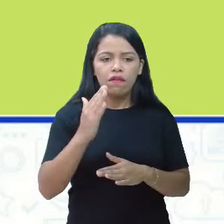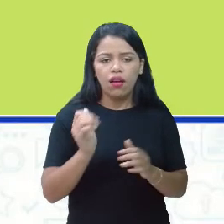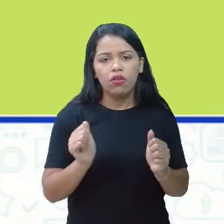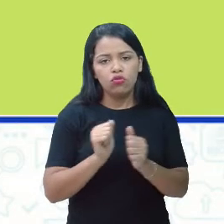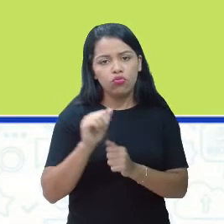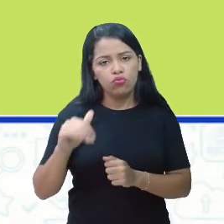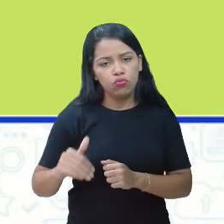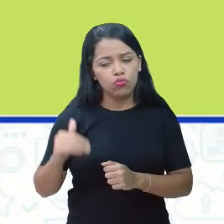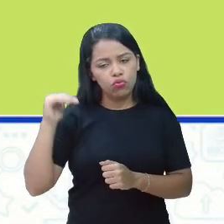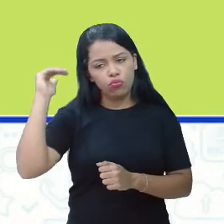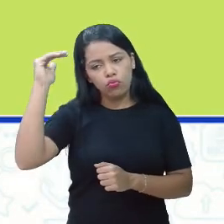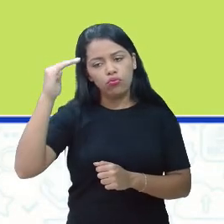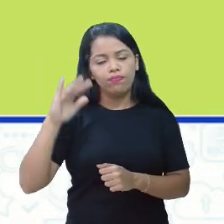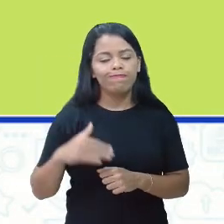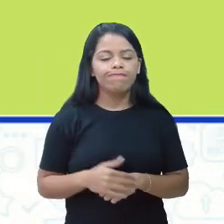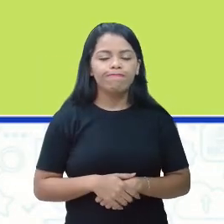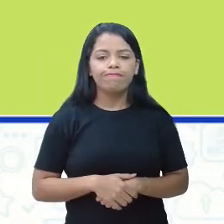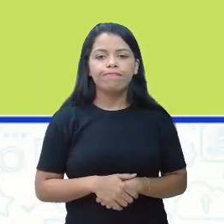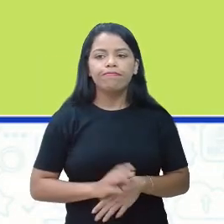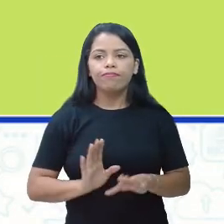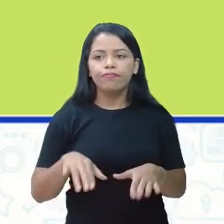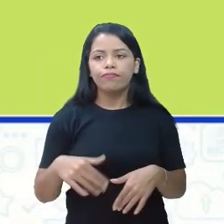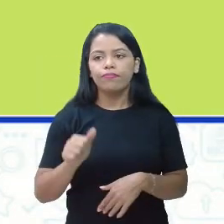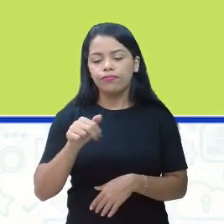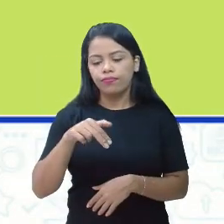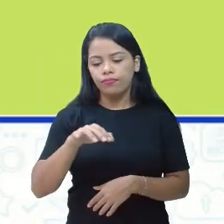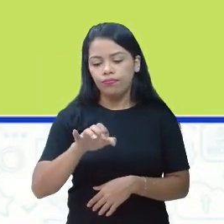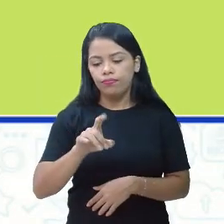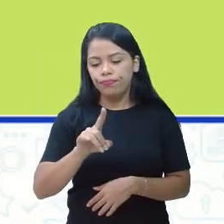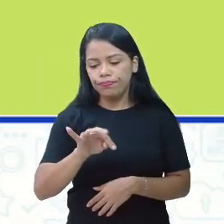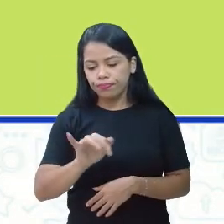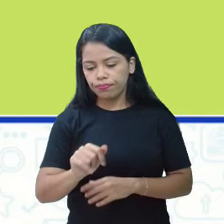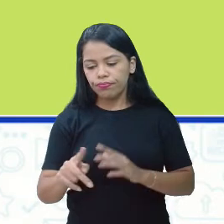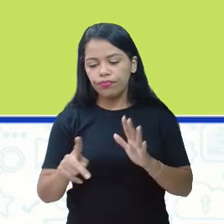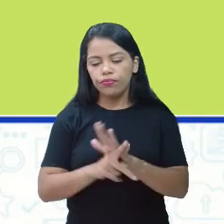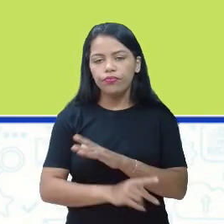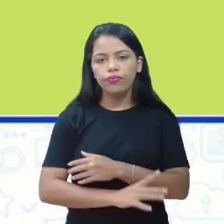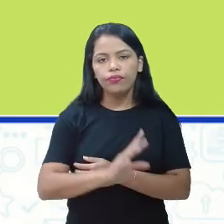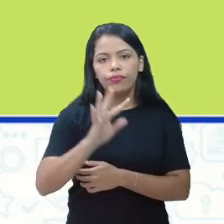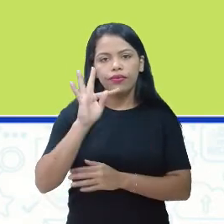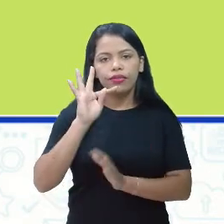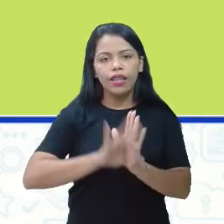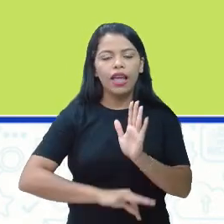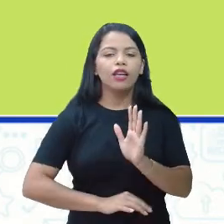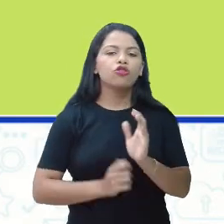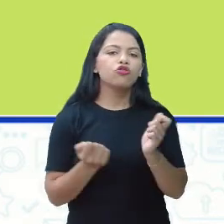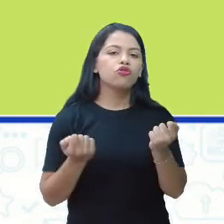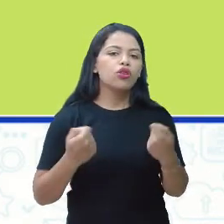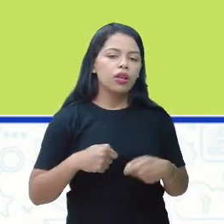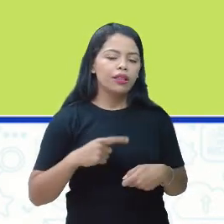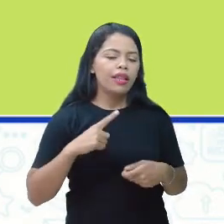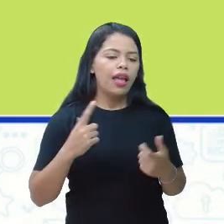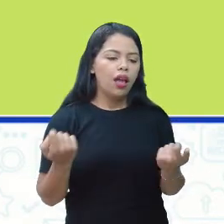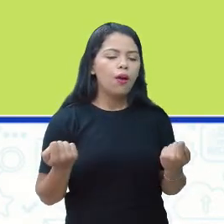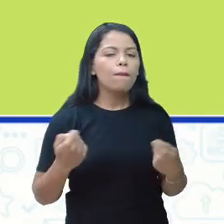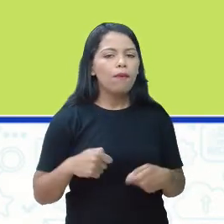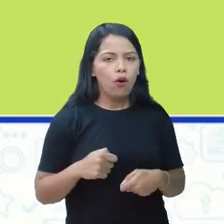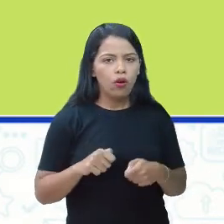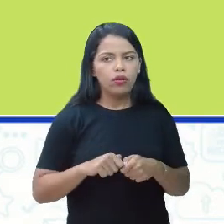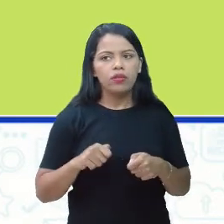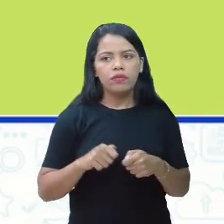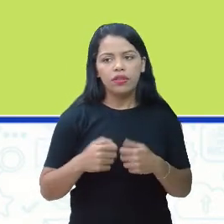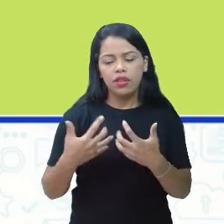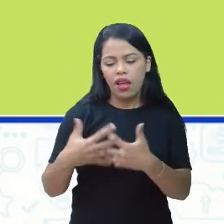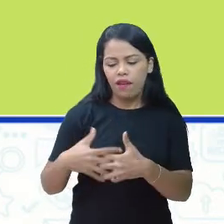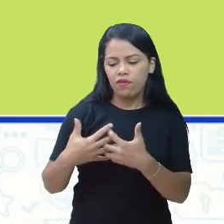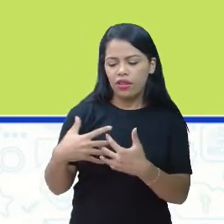Características da anedota. Não é? As anedotas são textos capazes de provocar uma reflexão rápida sobre as diversas